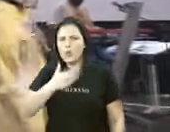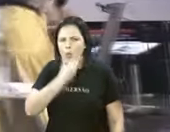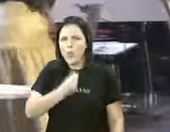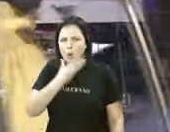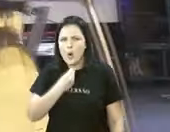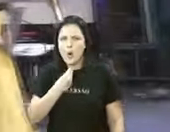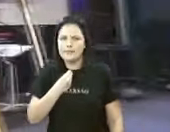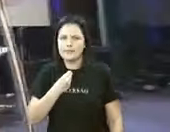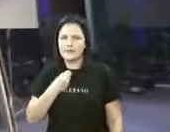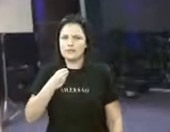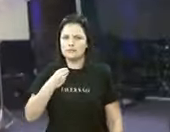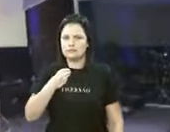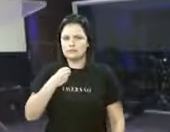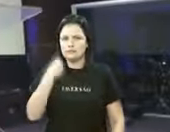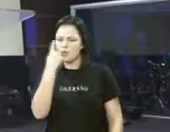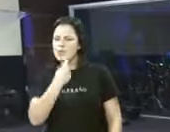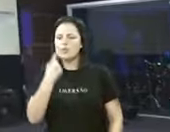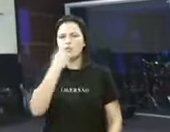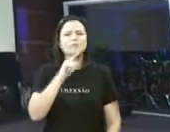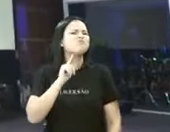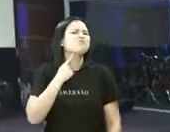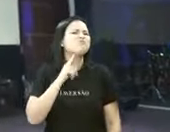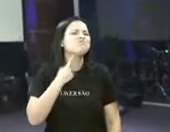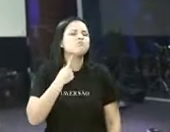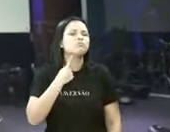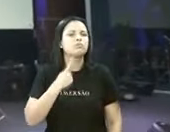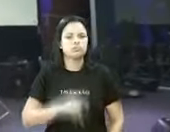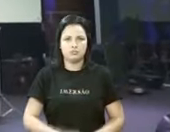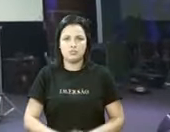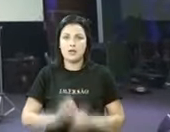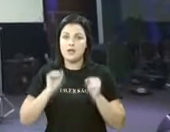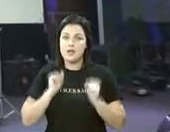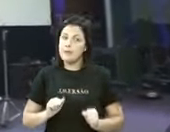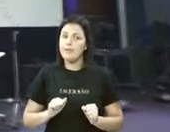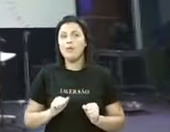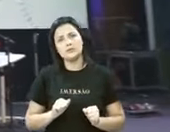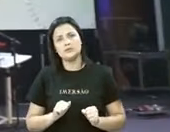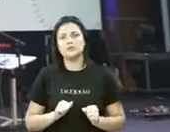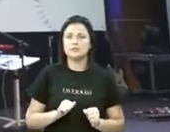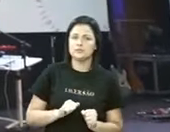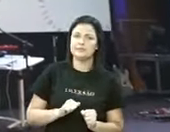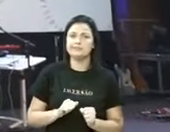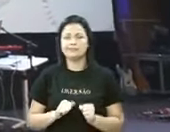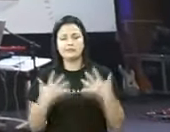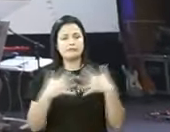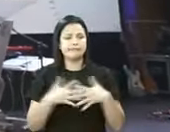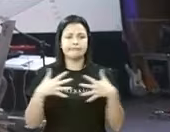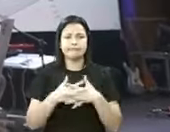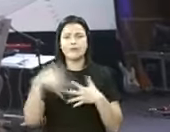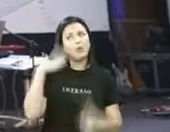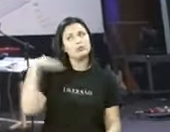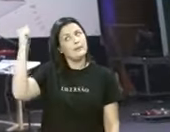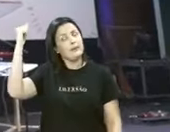botando para fora qual é a área da vida dele que pode prejudicar o chamado que Deus está lhe entregando. Mas quando ele